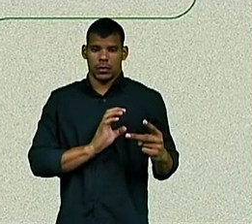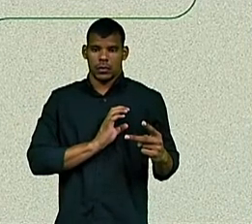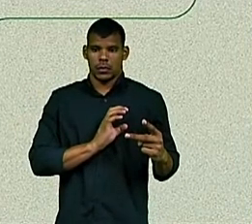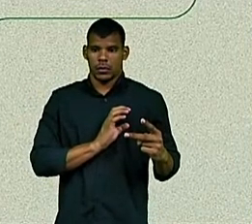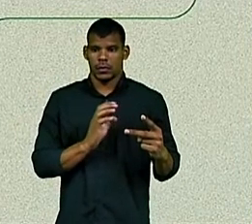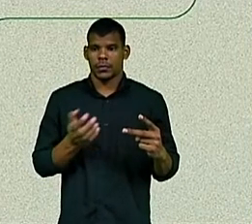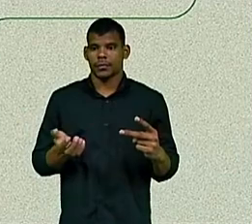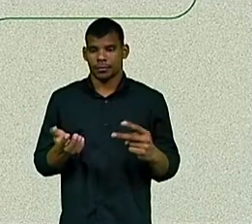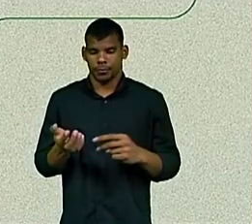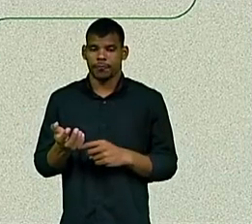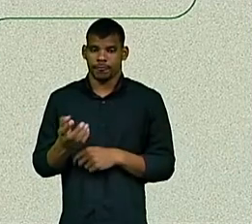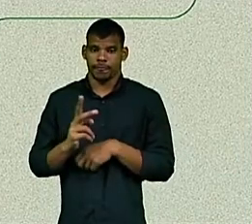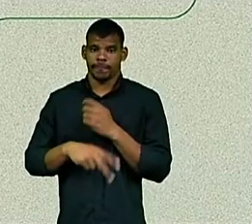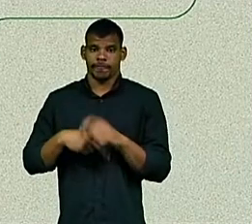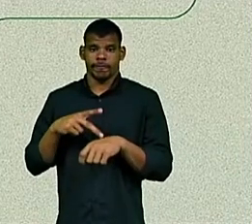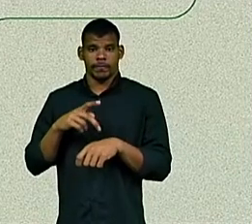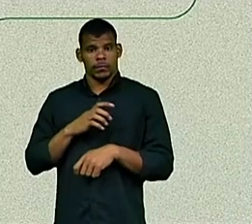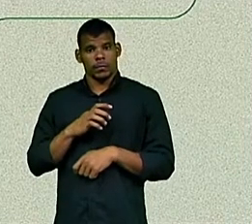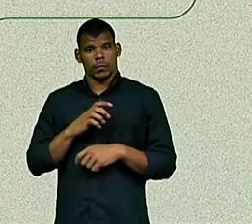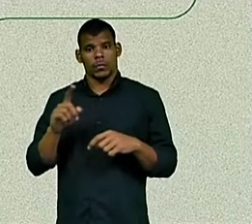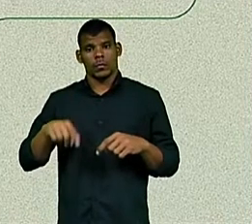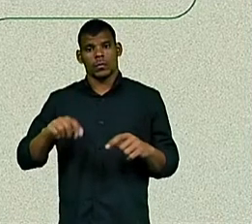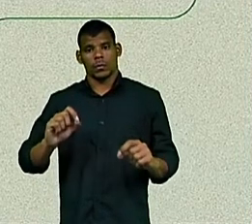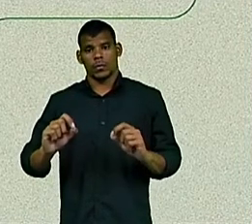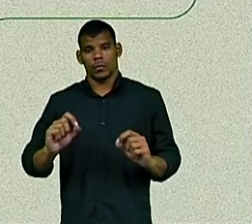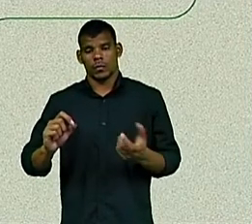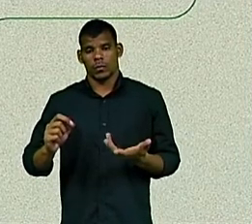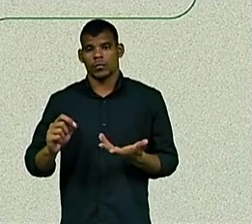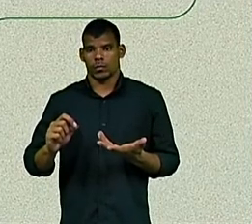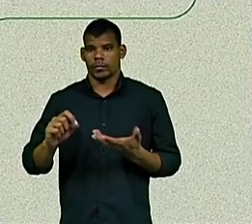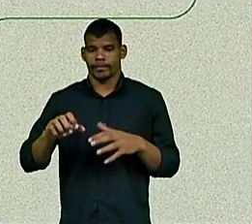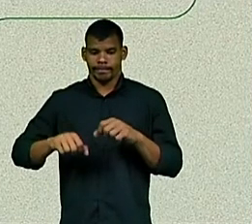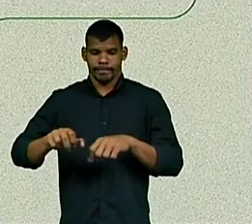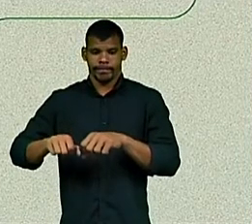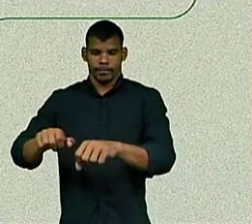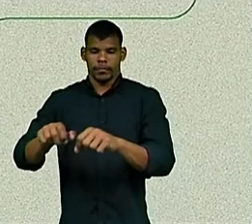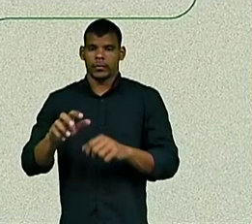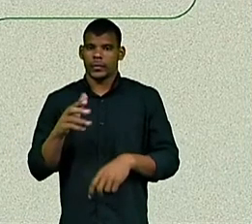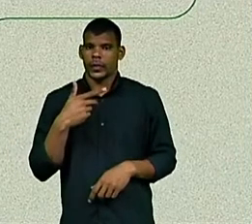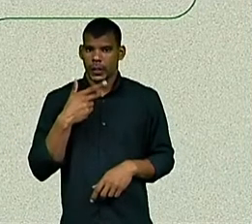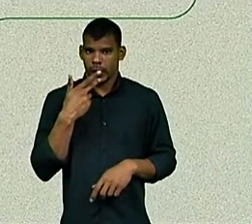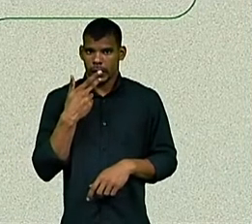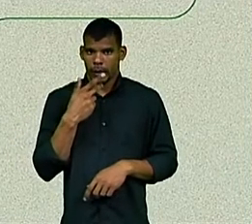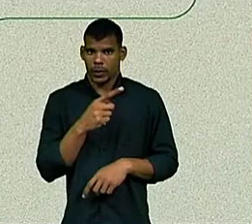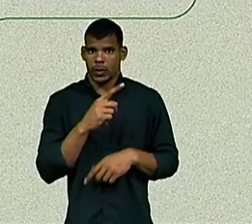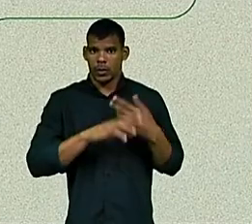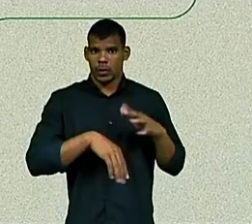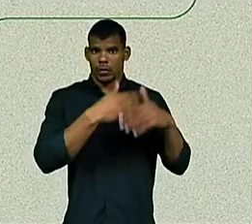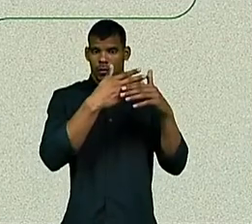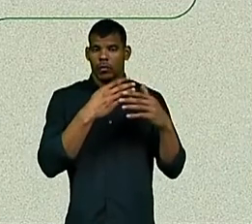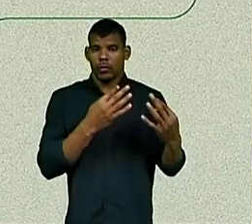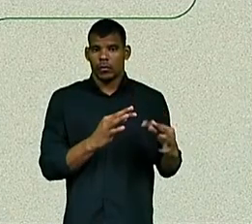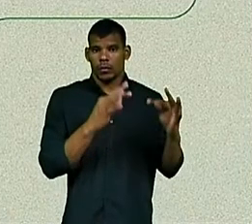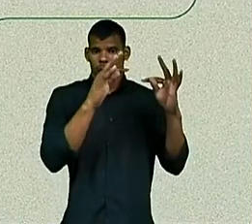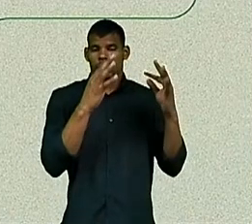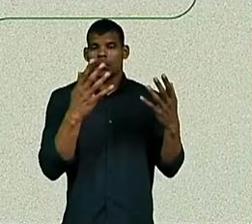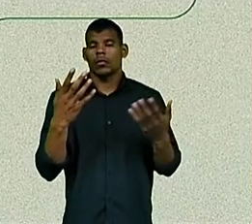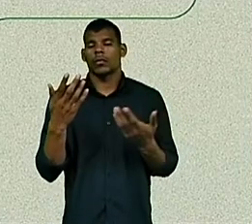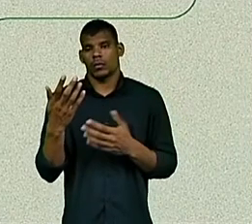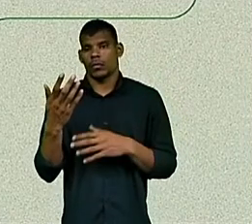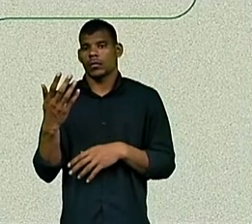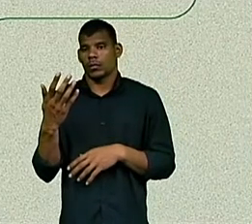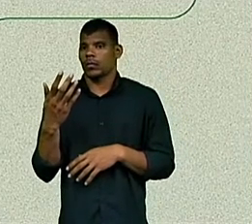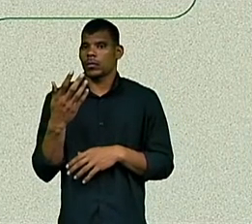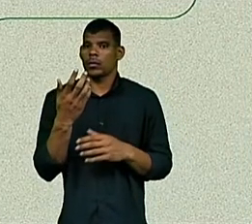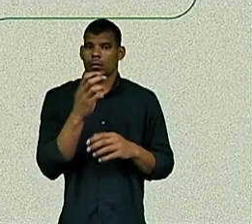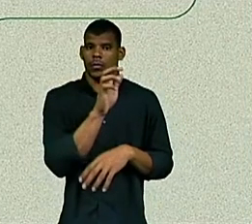foram países que foram metrópoles exploraram Então antes de exaltar o desenvolvimento tecnológico econômico da